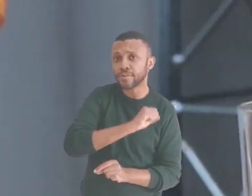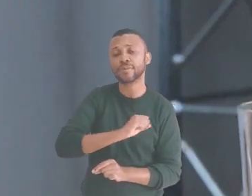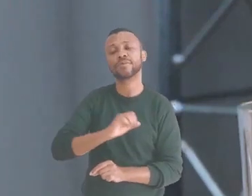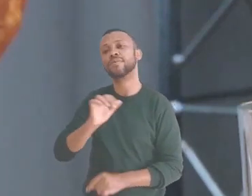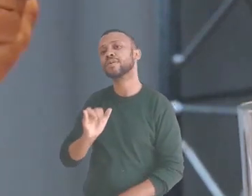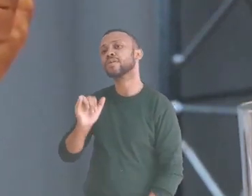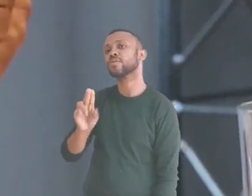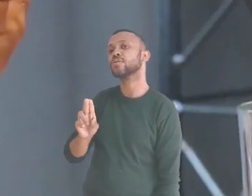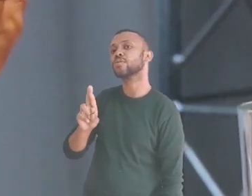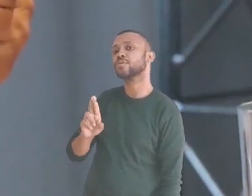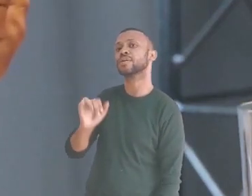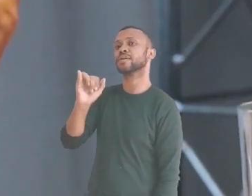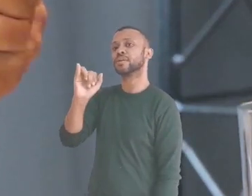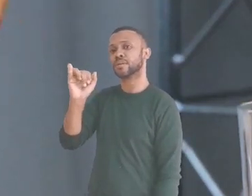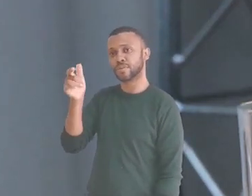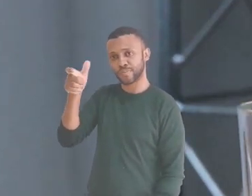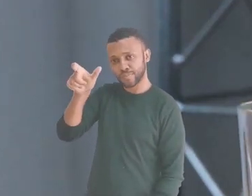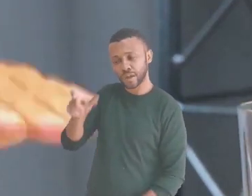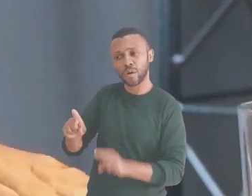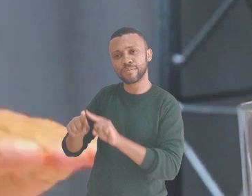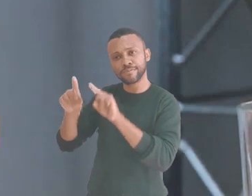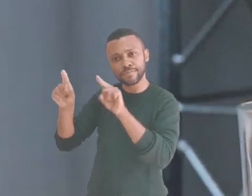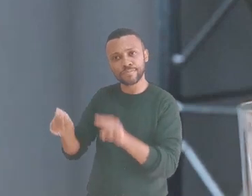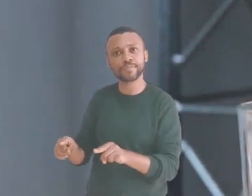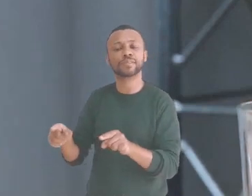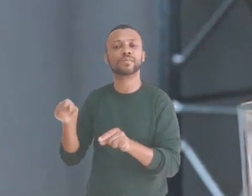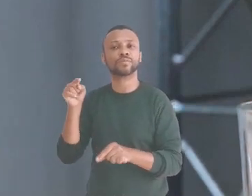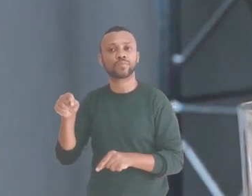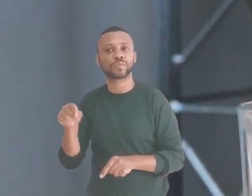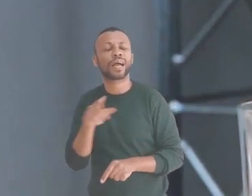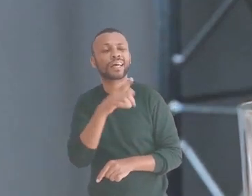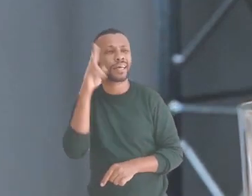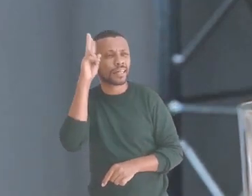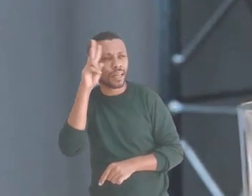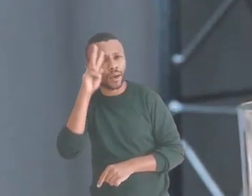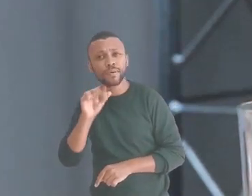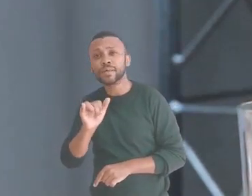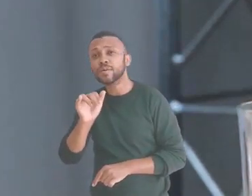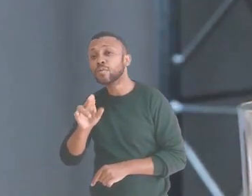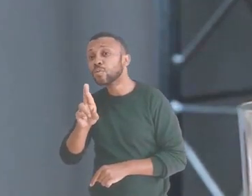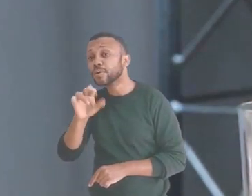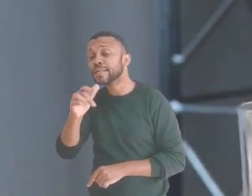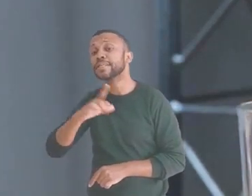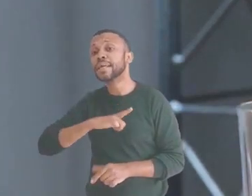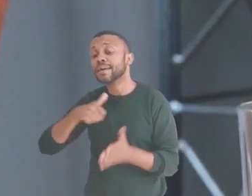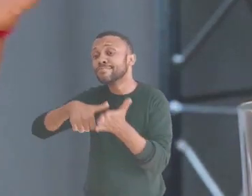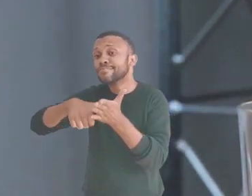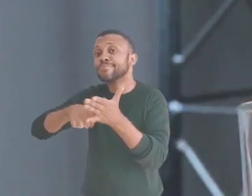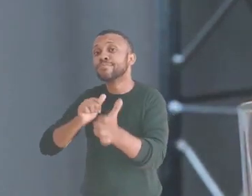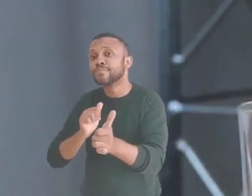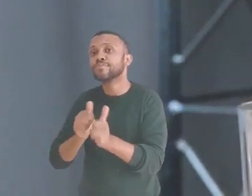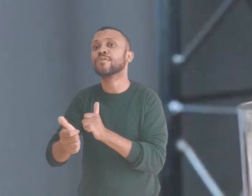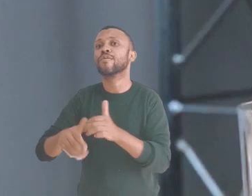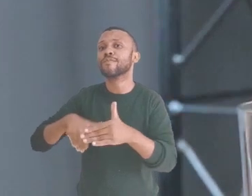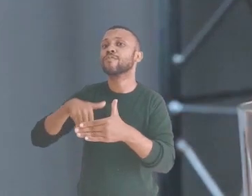Yuri, que é do atletismo do Vasco, que tem nanismo. O Yuri, que também agora está fazendo parte do futebol. Isso. Sim. E ele